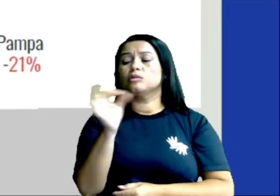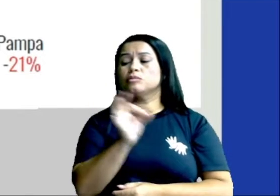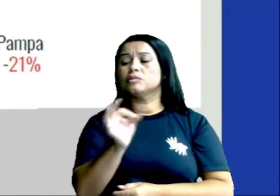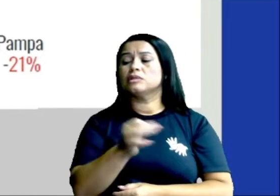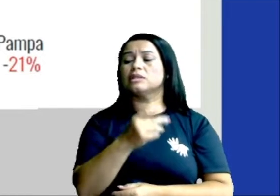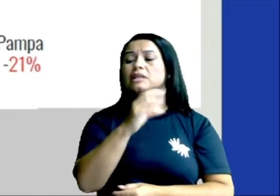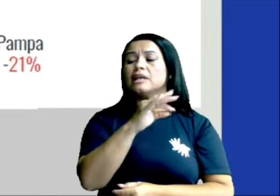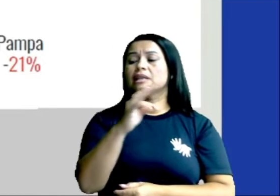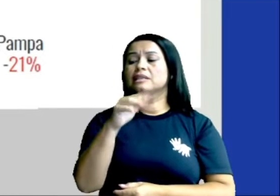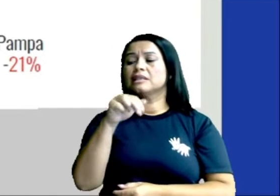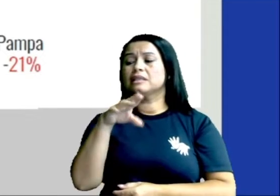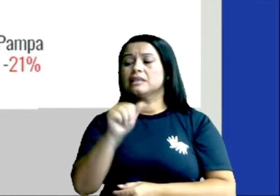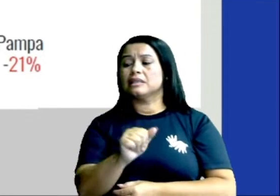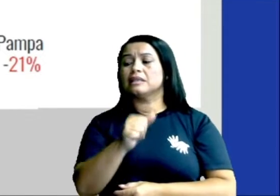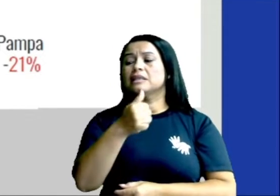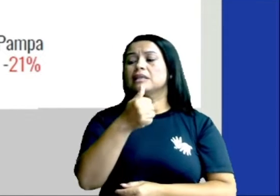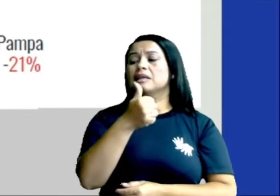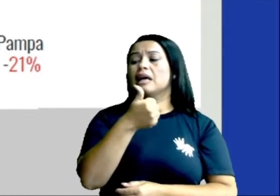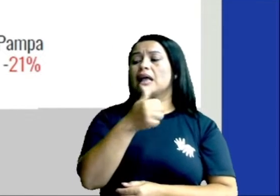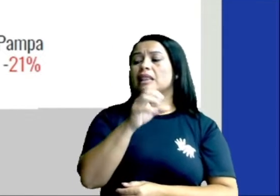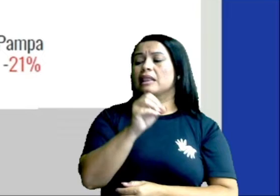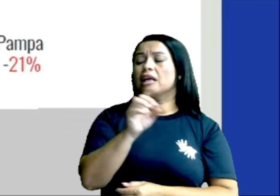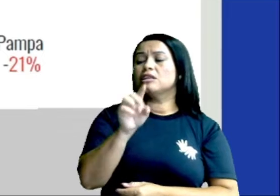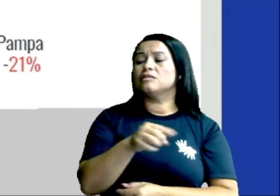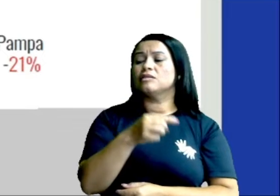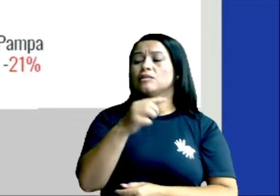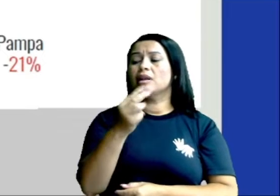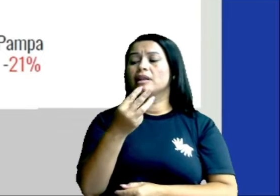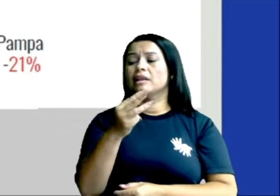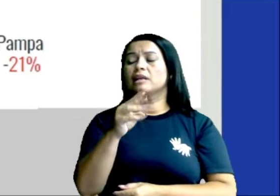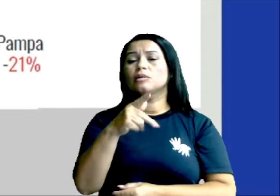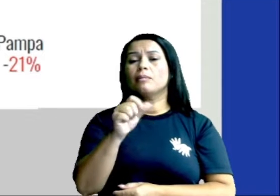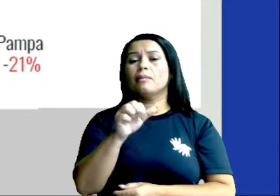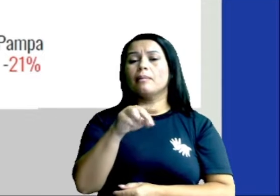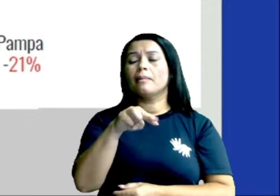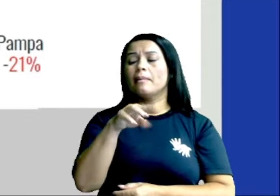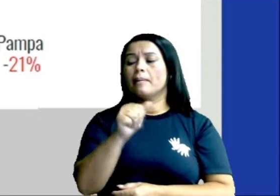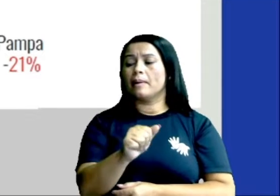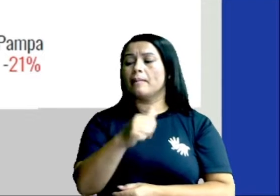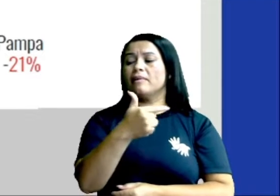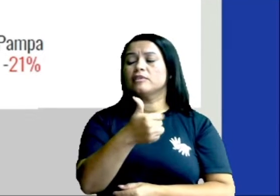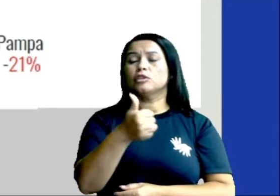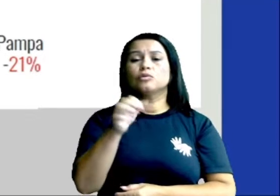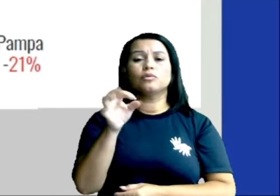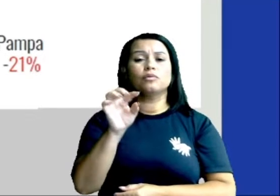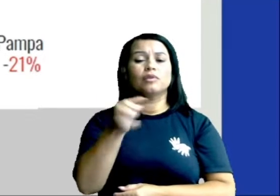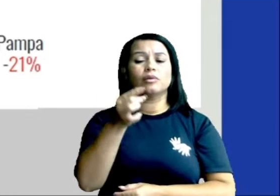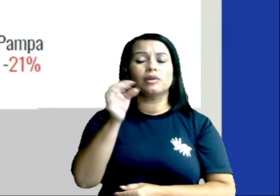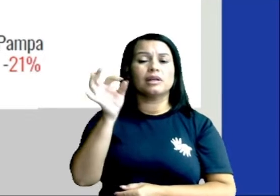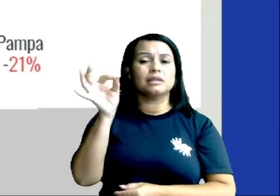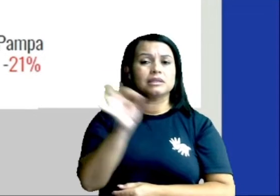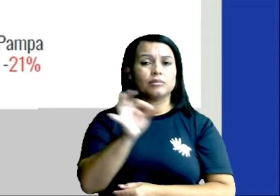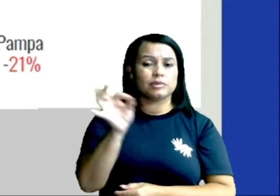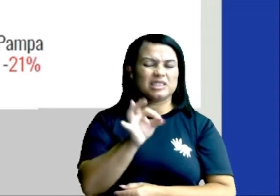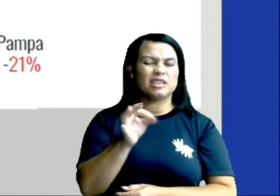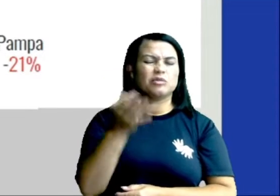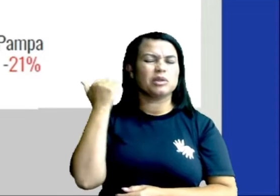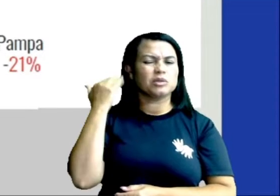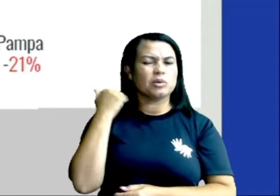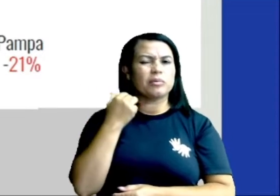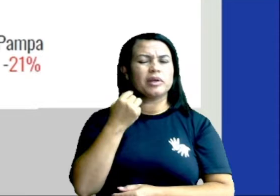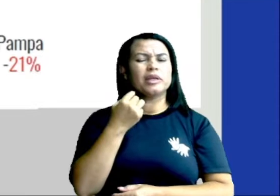Mata Atlântica 10,3% e o Pampa cerca de 21%. Então veja que cerca de 3 décadas